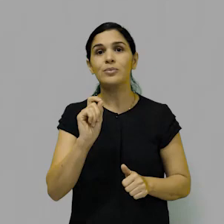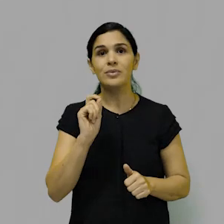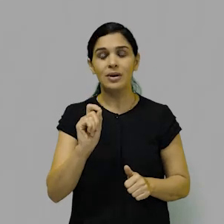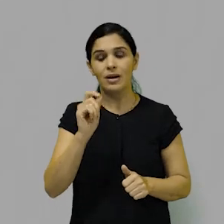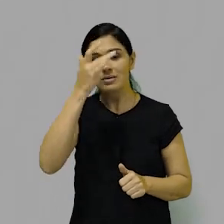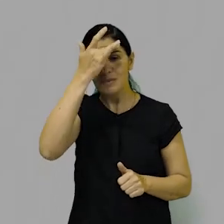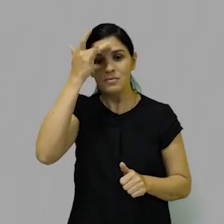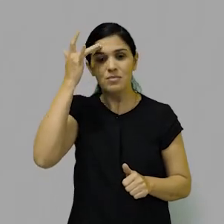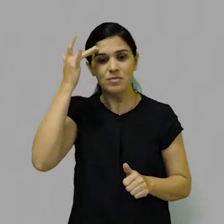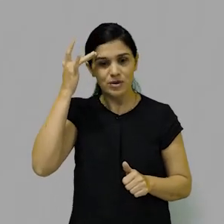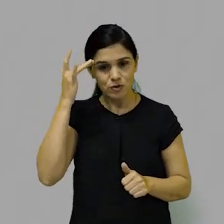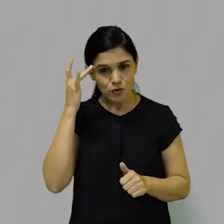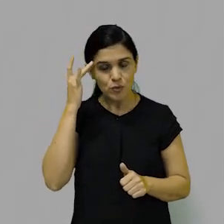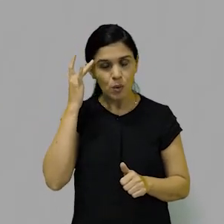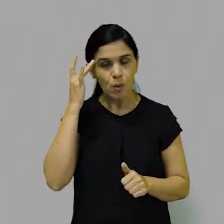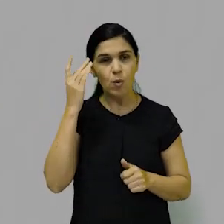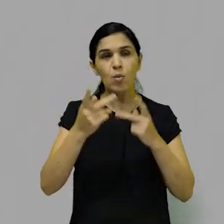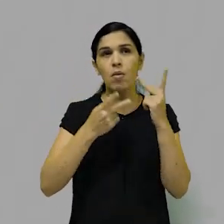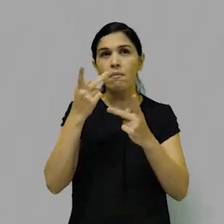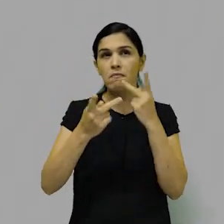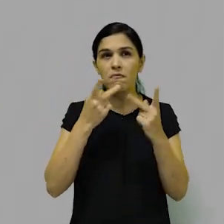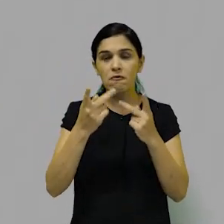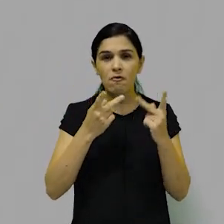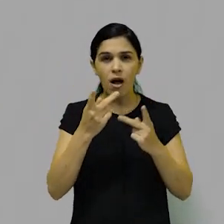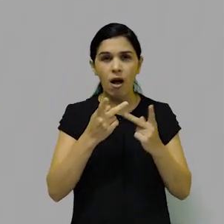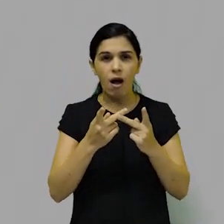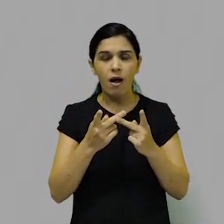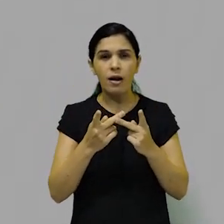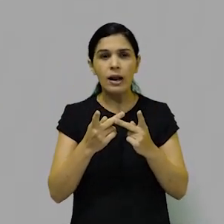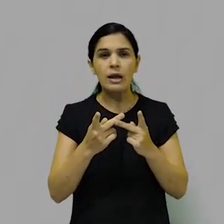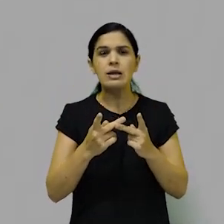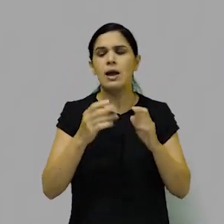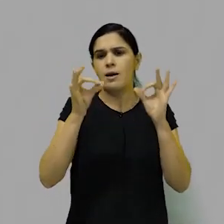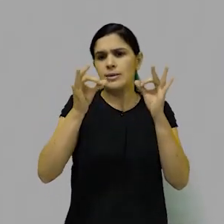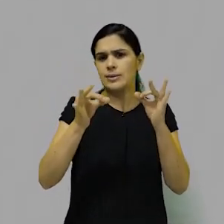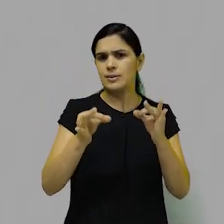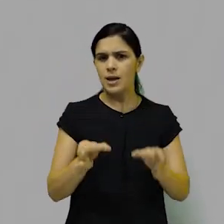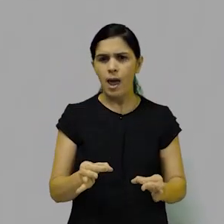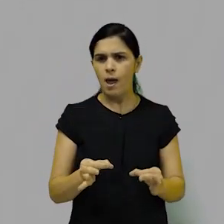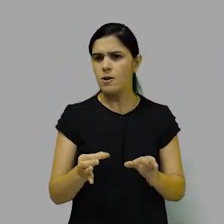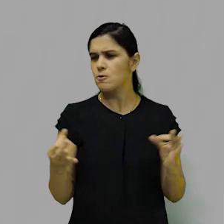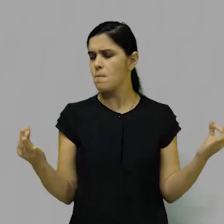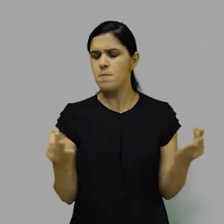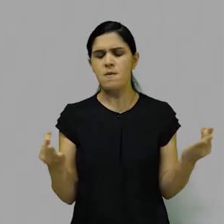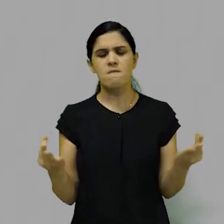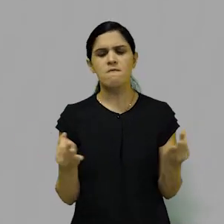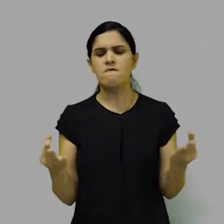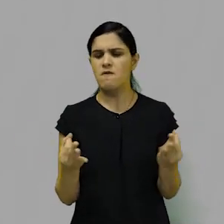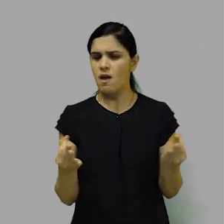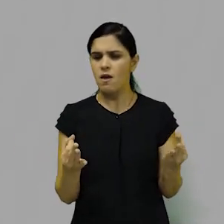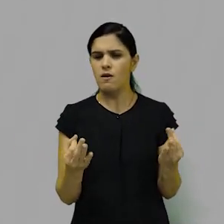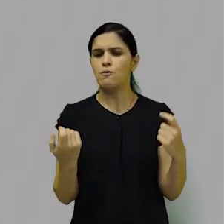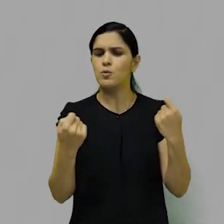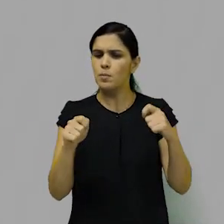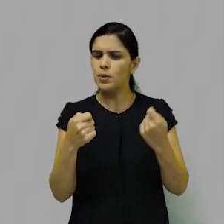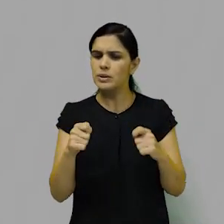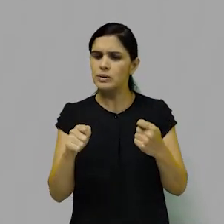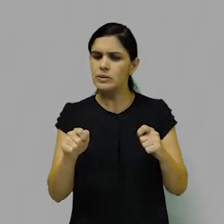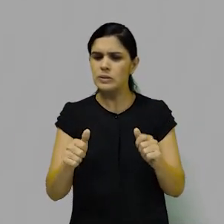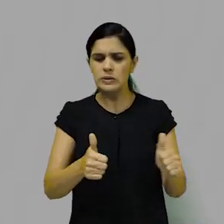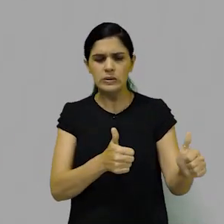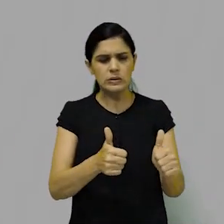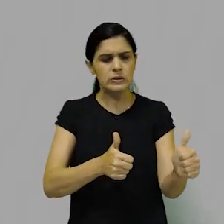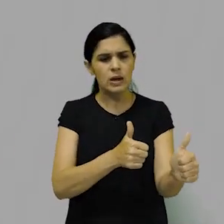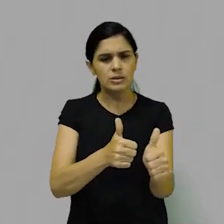a maioria dita como certo, dita como algo a ser seguido. Tá certo? Então,